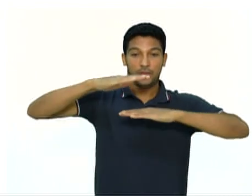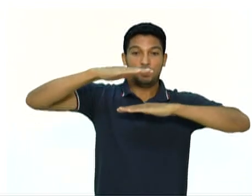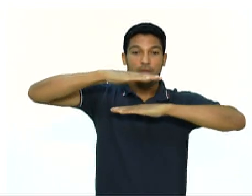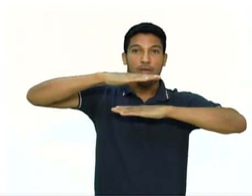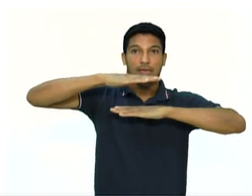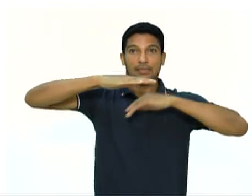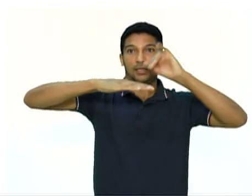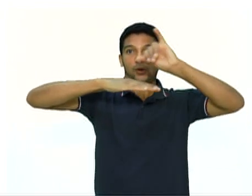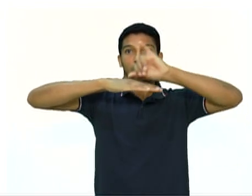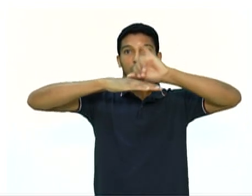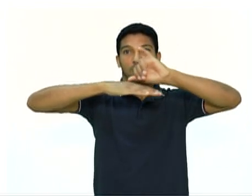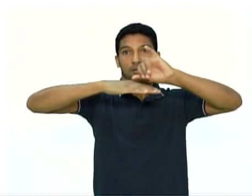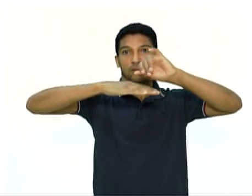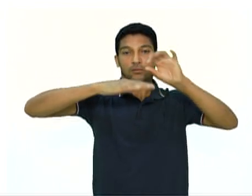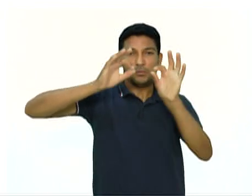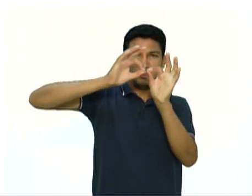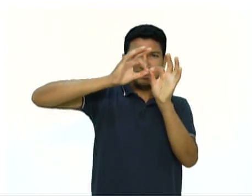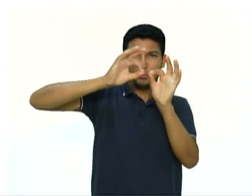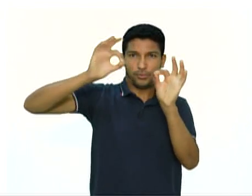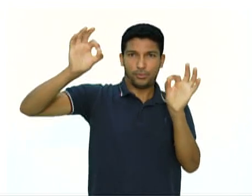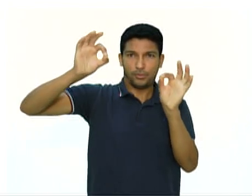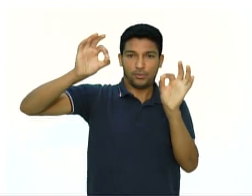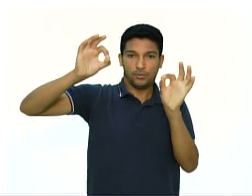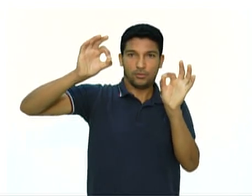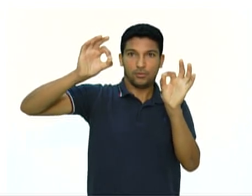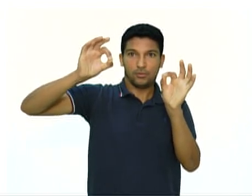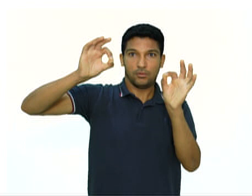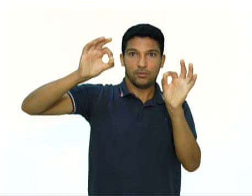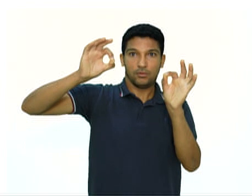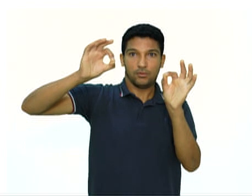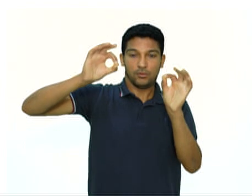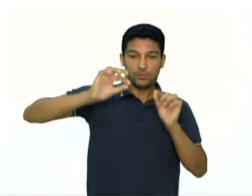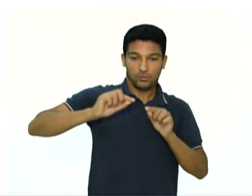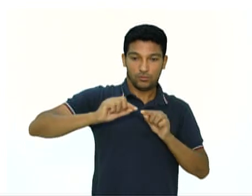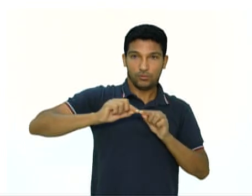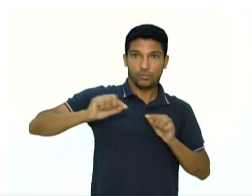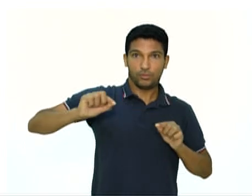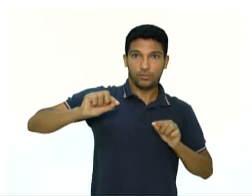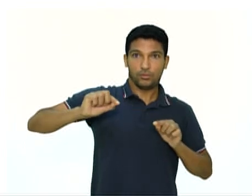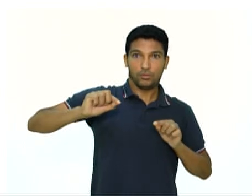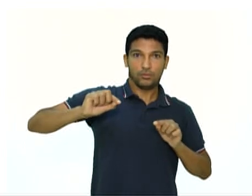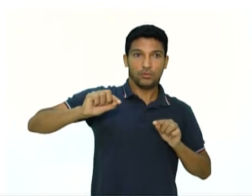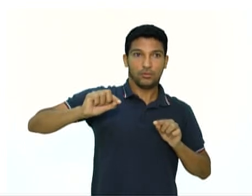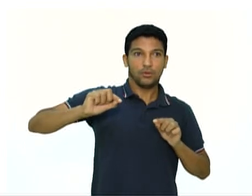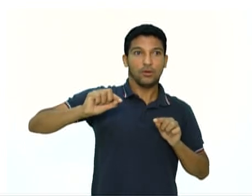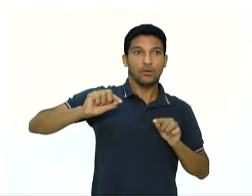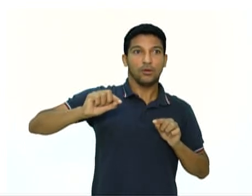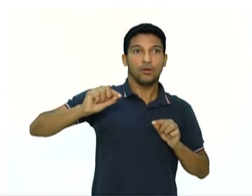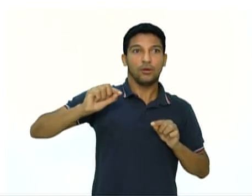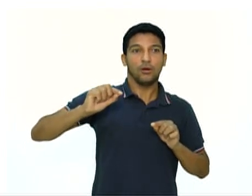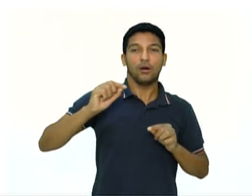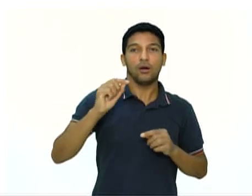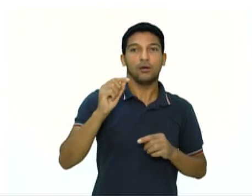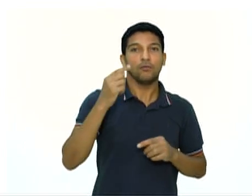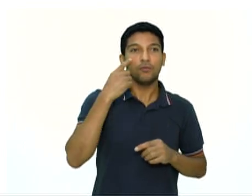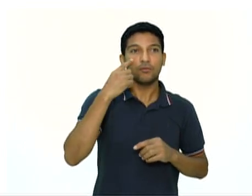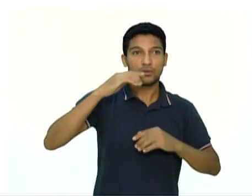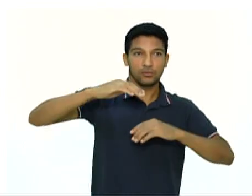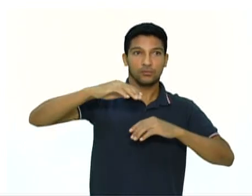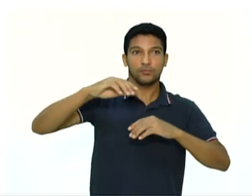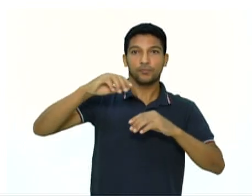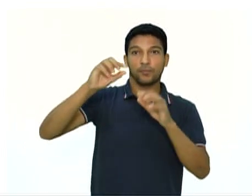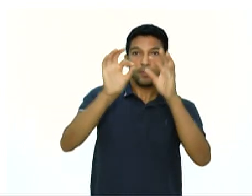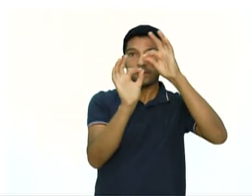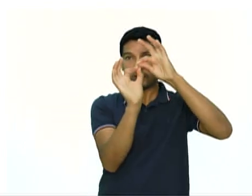uma reta que é perpendicular ao plano, a projeção ortogonal do segmento será um ponto. O que significa isso? Imagine que a posição do